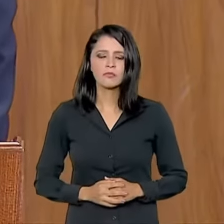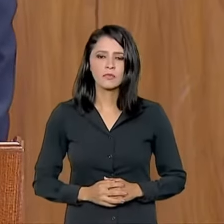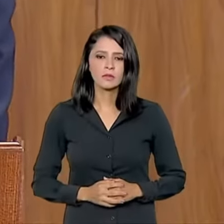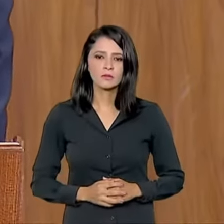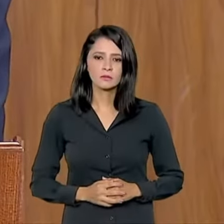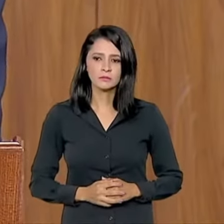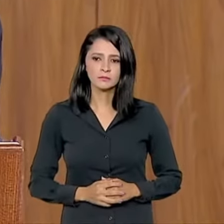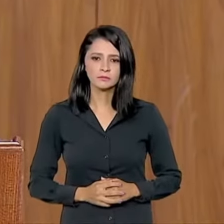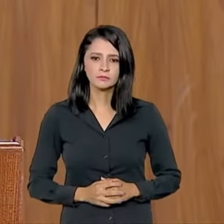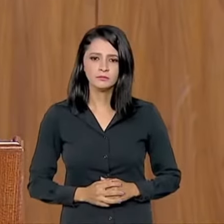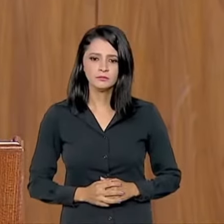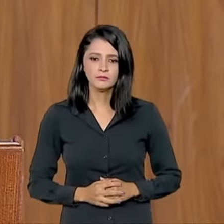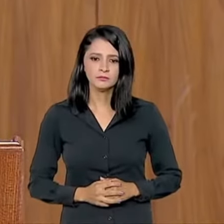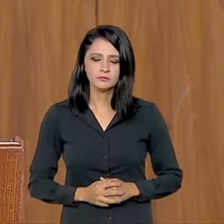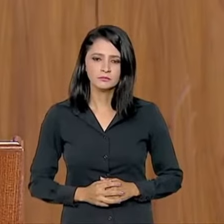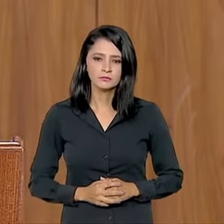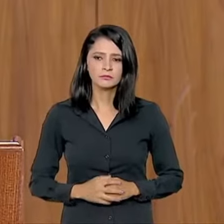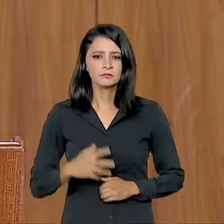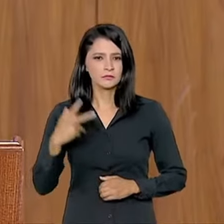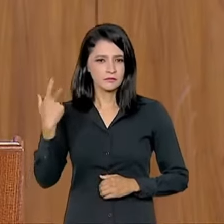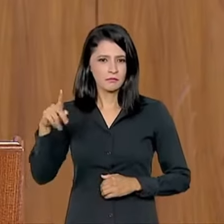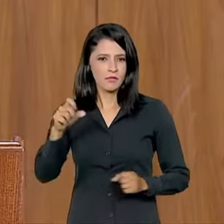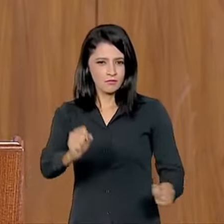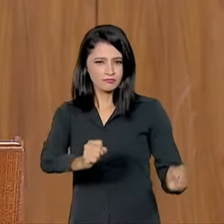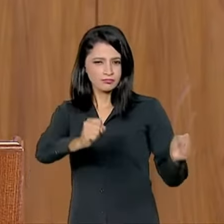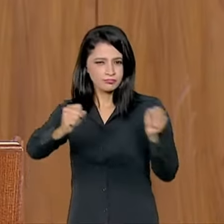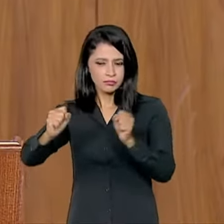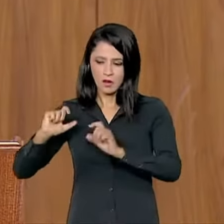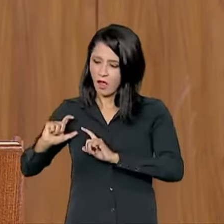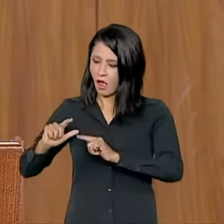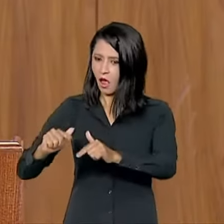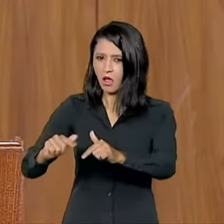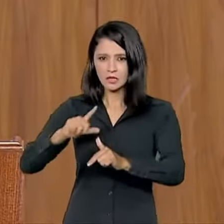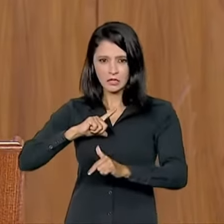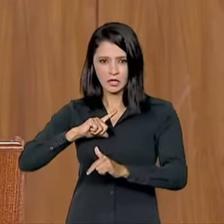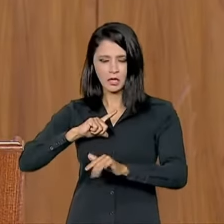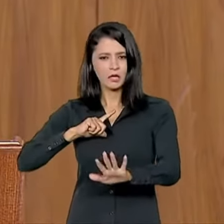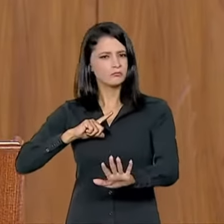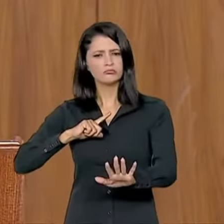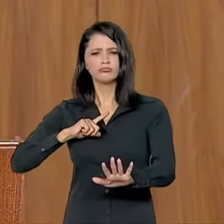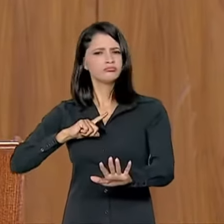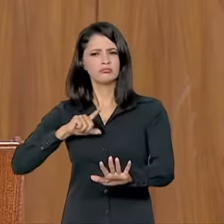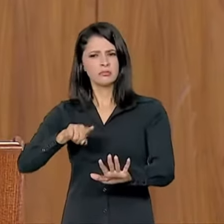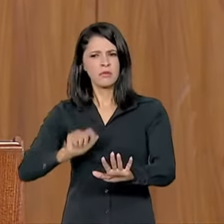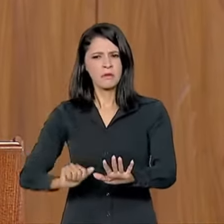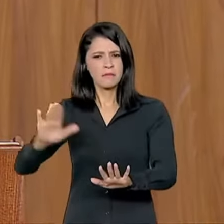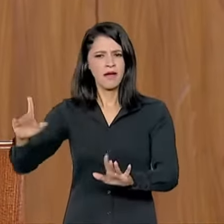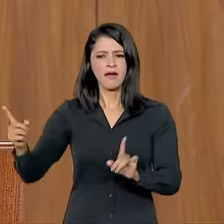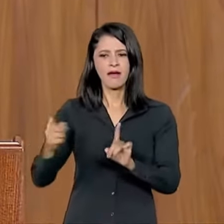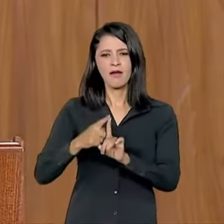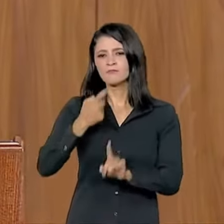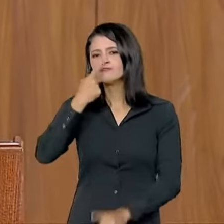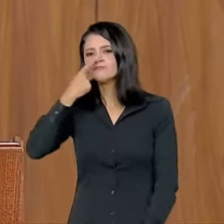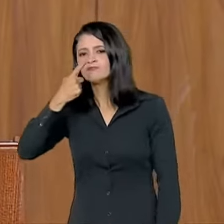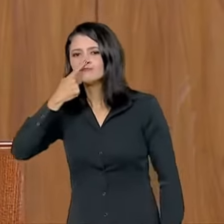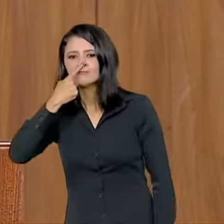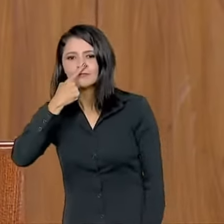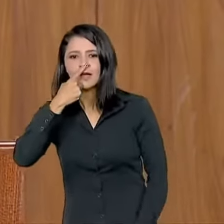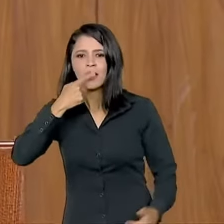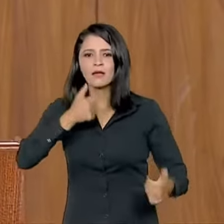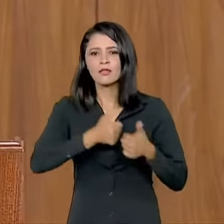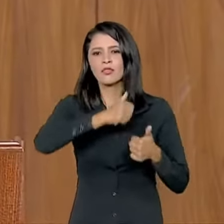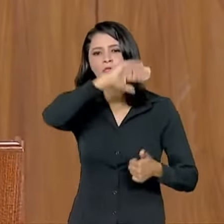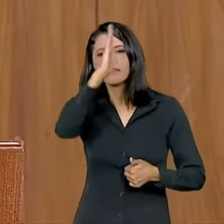Dentre as potências tradicionais, nenhuma é mais próxima do Brasil do que a